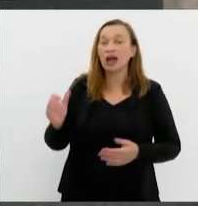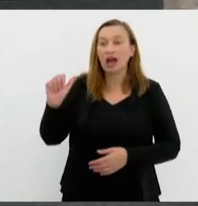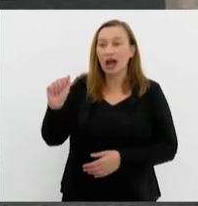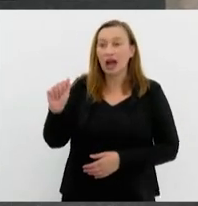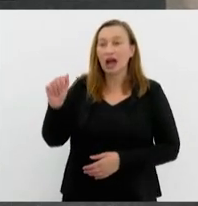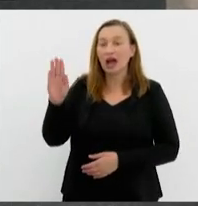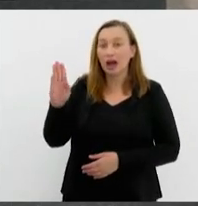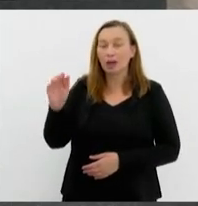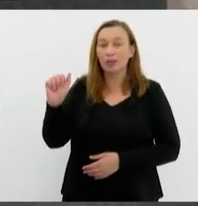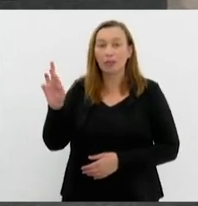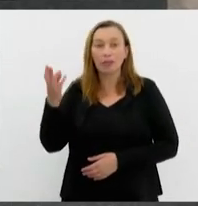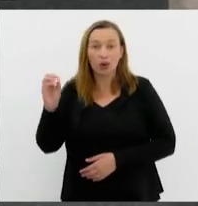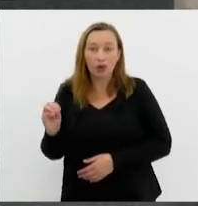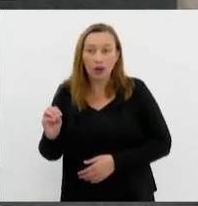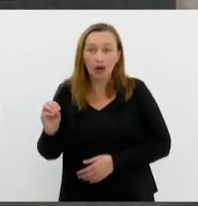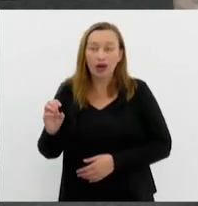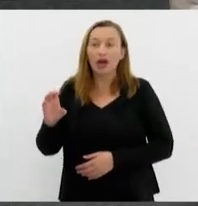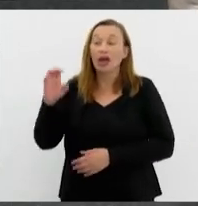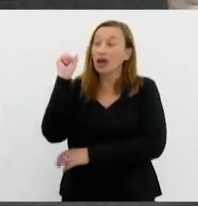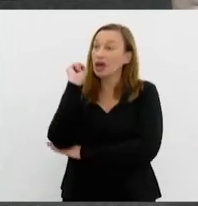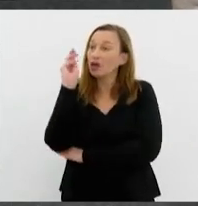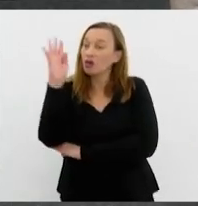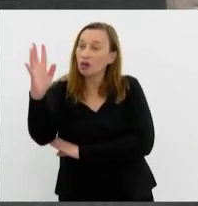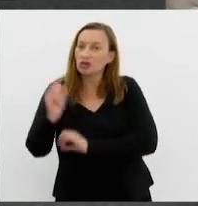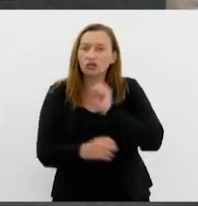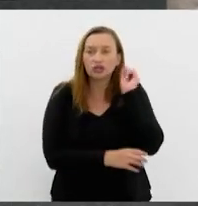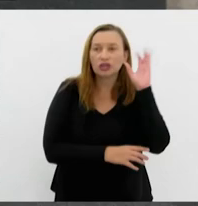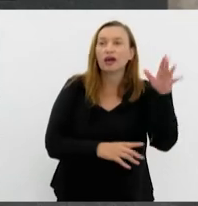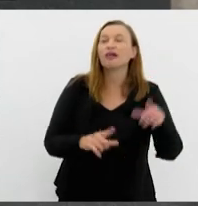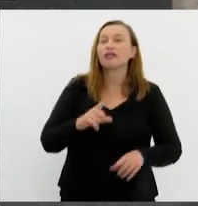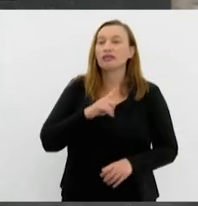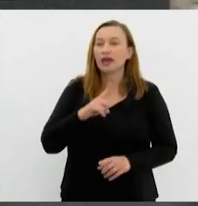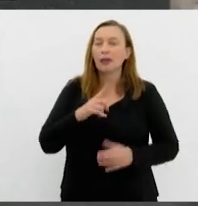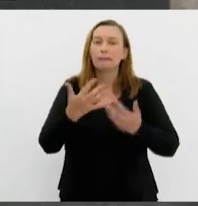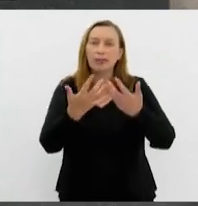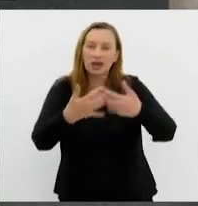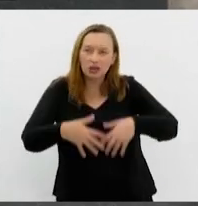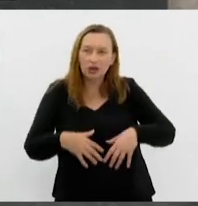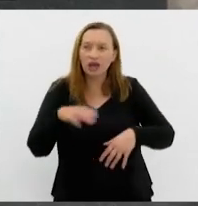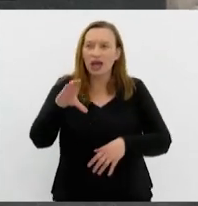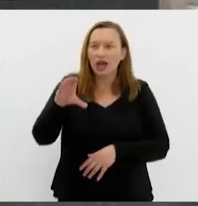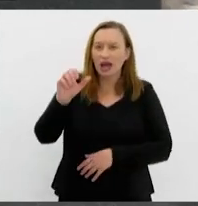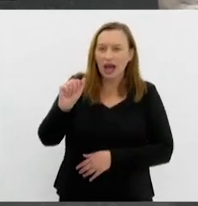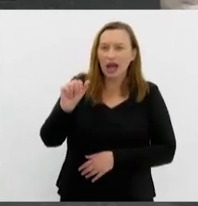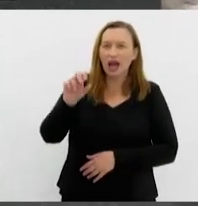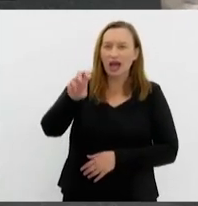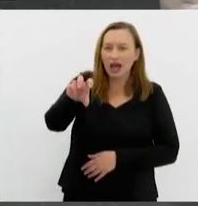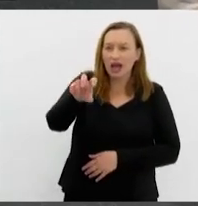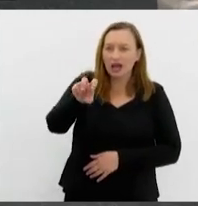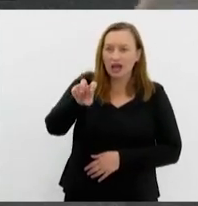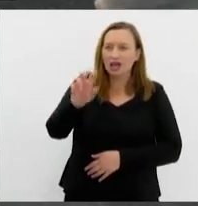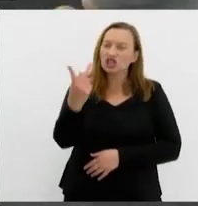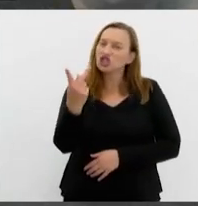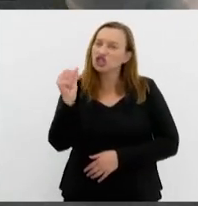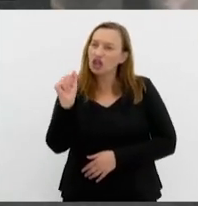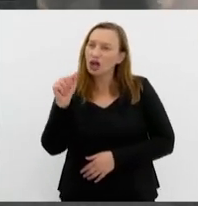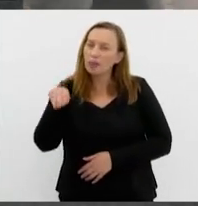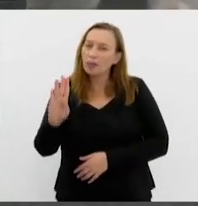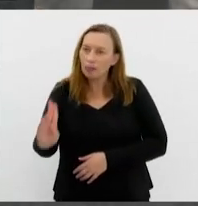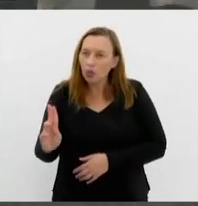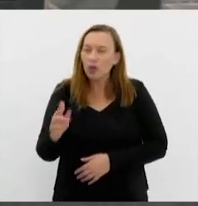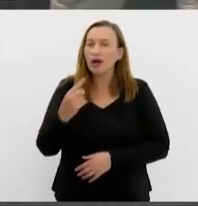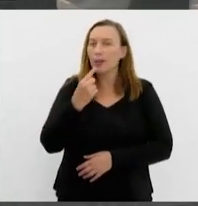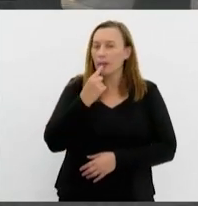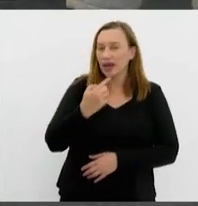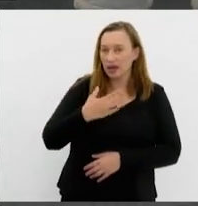meio ambiente. A gente tem em Petrópolis o Taquaril, que fica ali próximo da Posse, tem o Caxambu, que é próximo de onde eu moro, tem o Bonfim, que